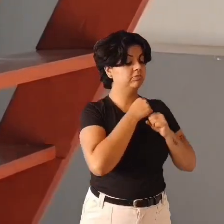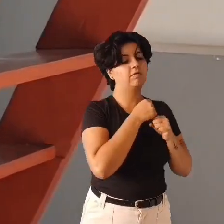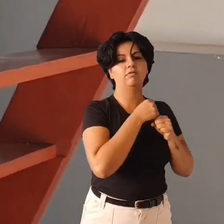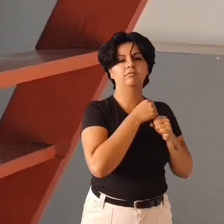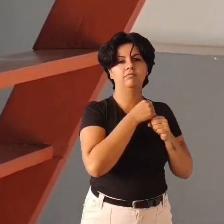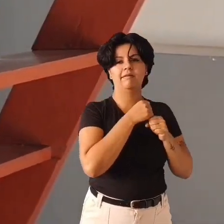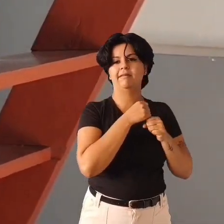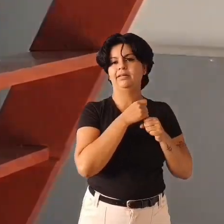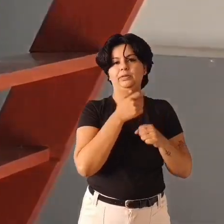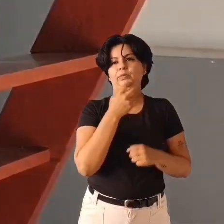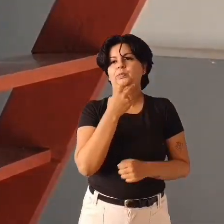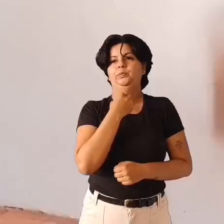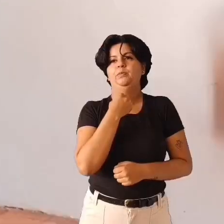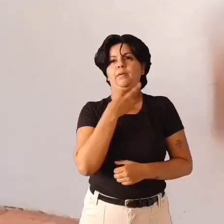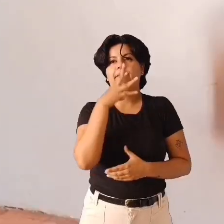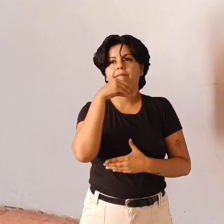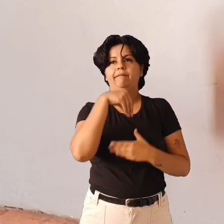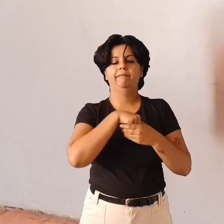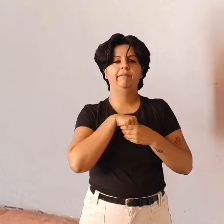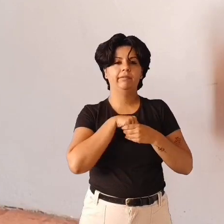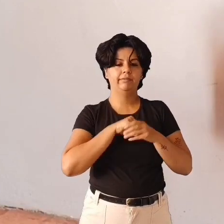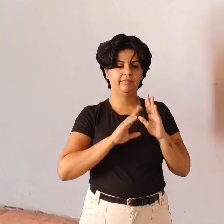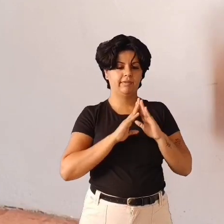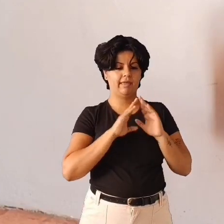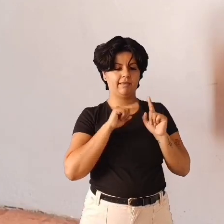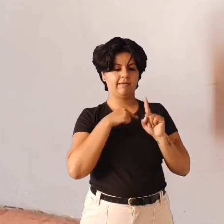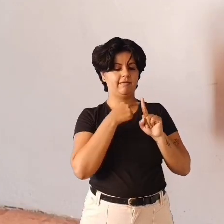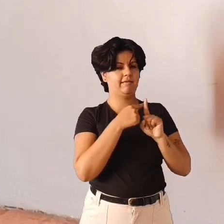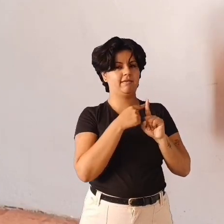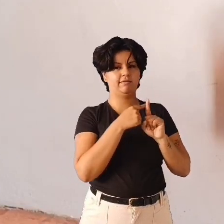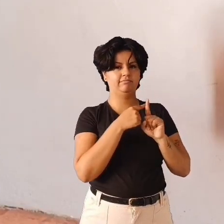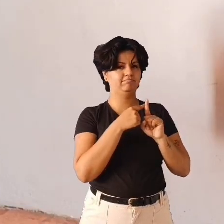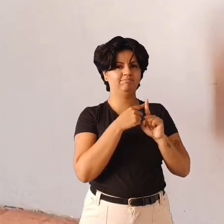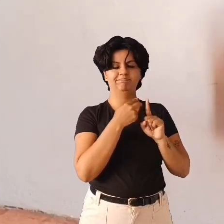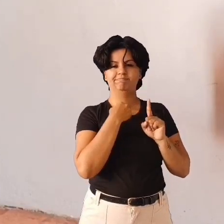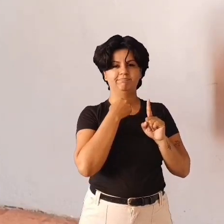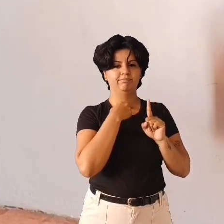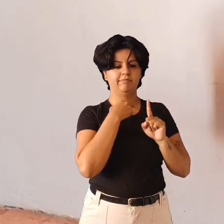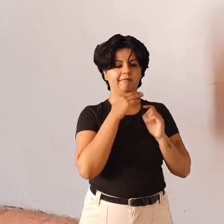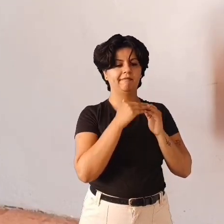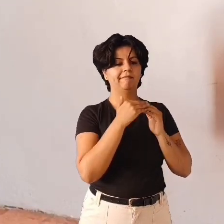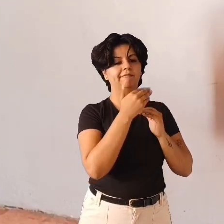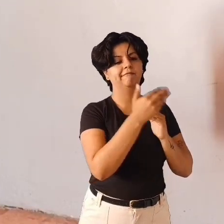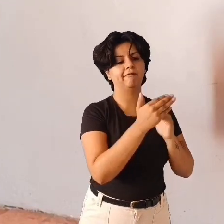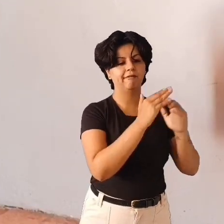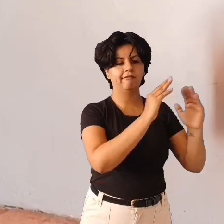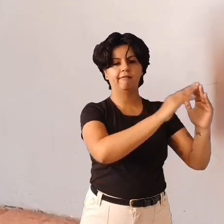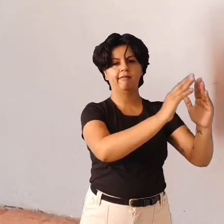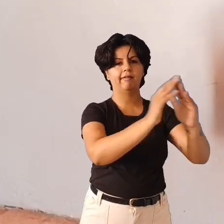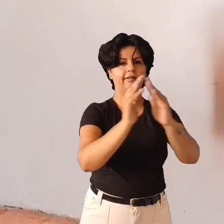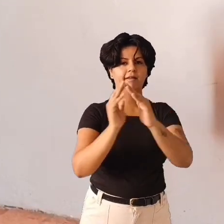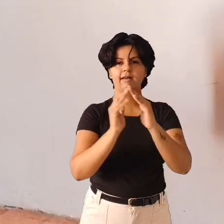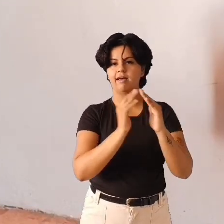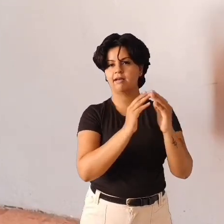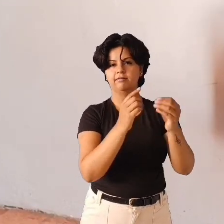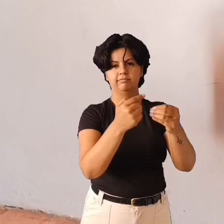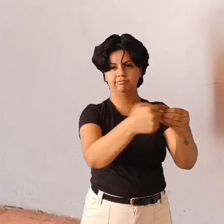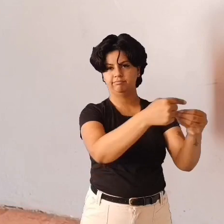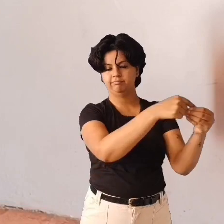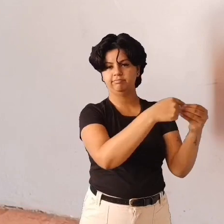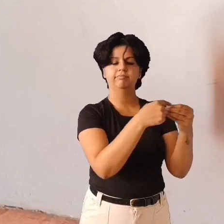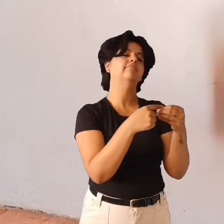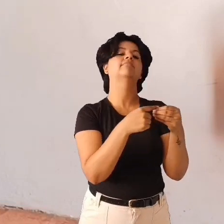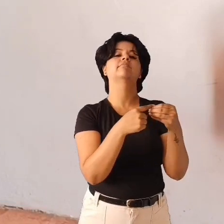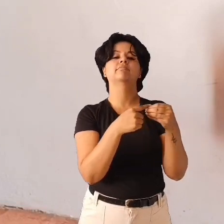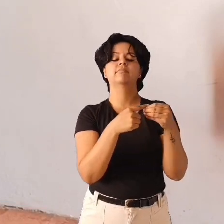na igreja, e sim porque a gente realizava ela nas casas grandes da comunidade. A festa do Divino Espírito Santo,